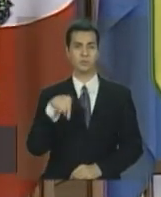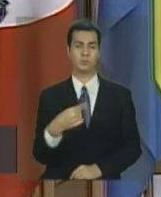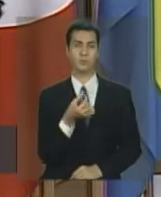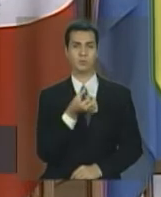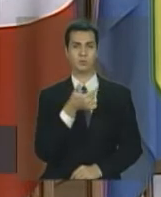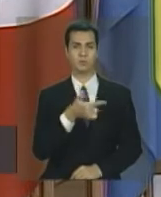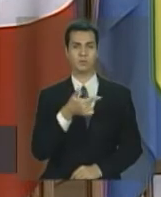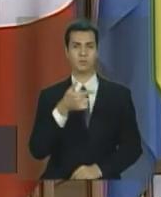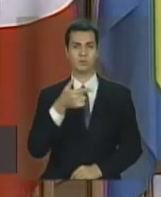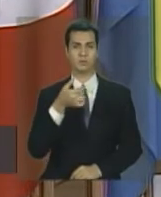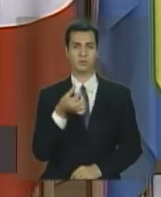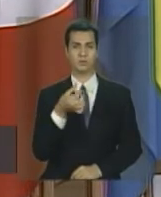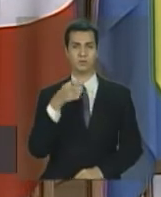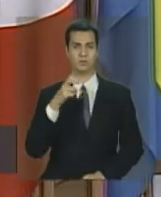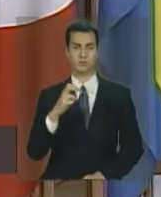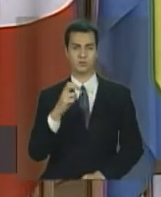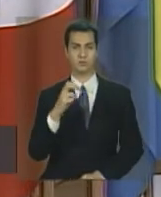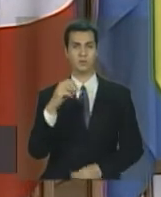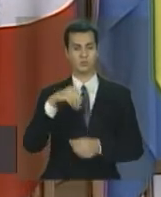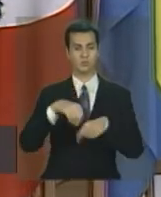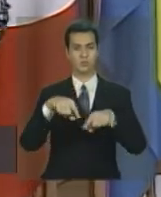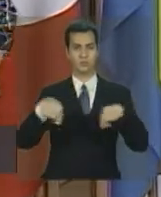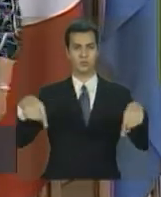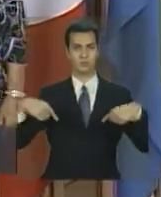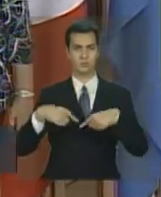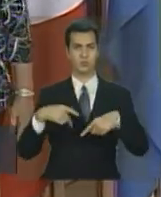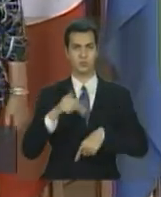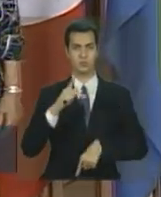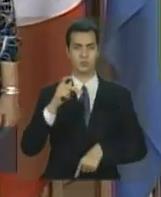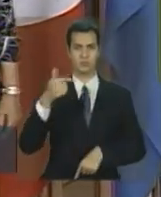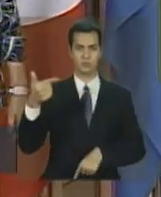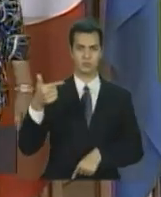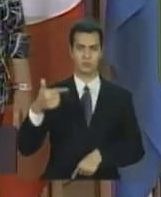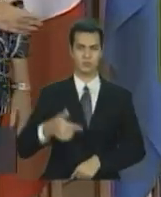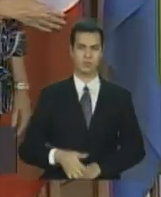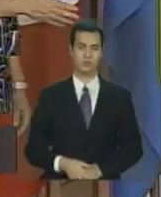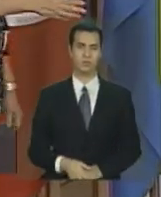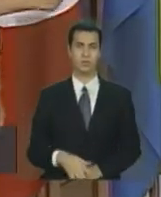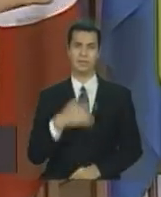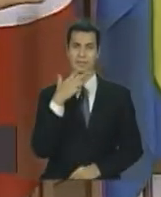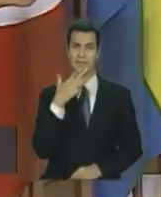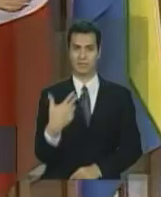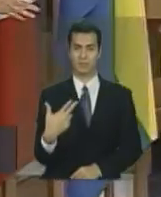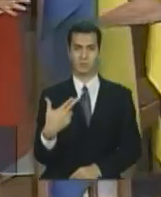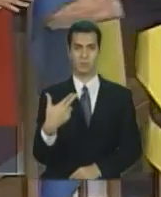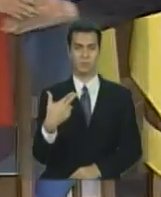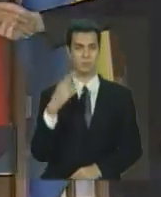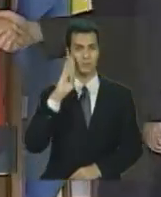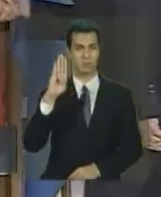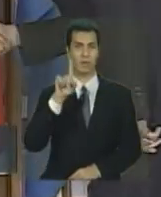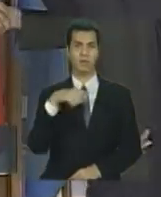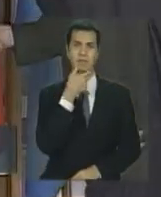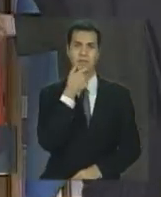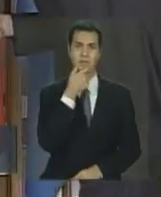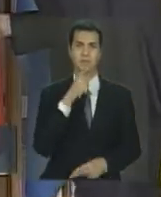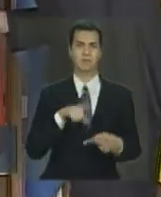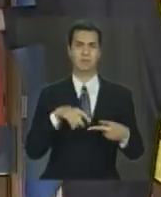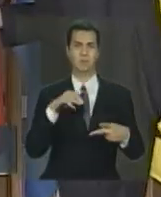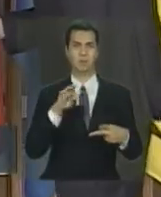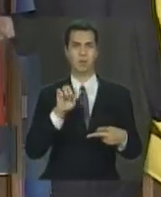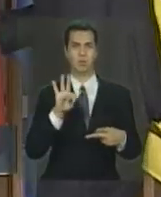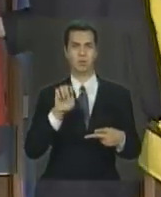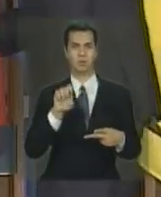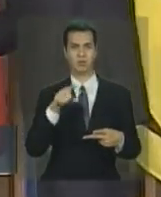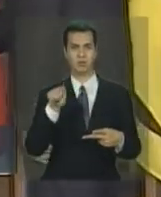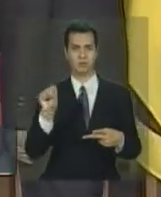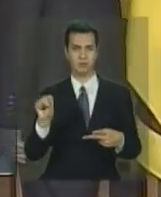1.265 habitantes por quilômetro quadrado. As línguas oficiais são o inglês e o maltês.